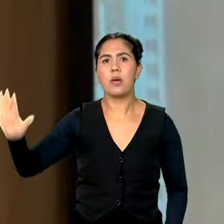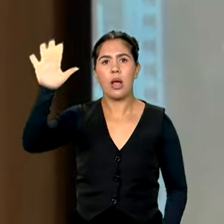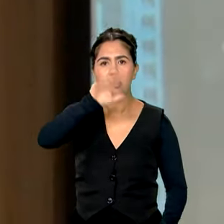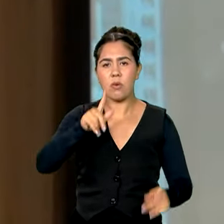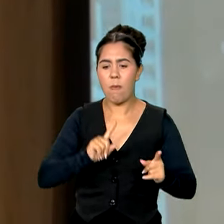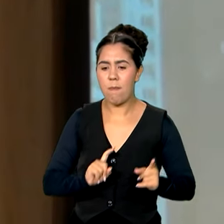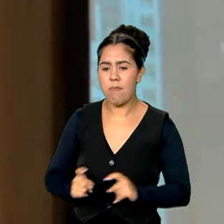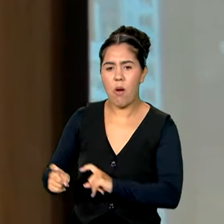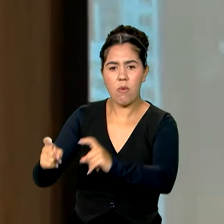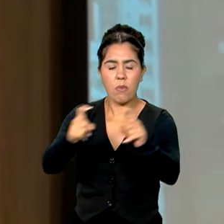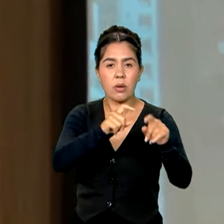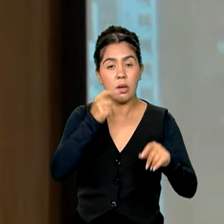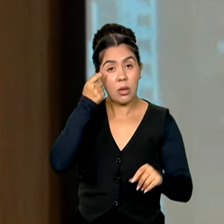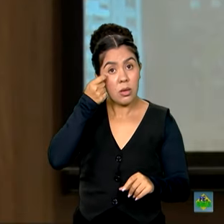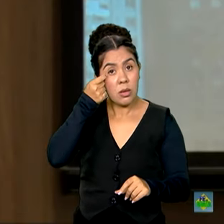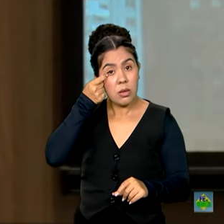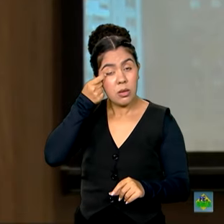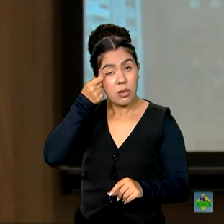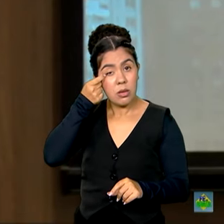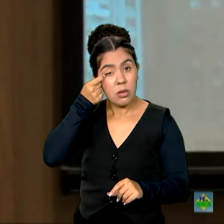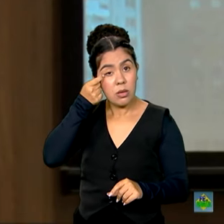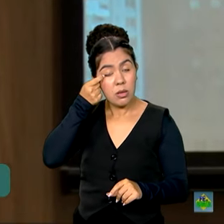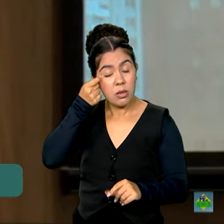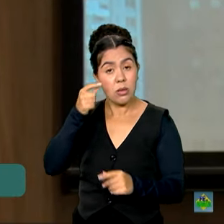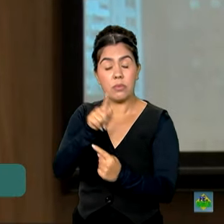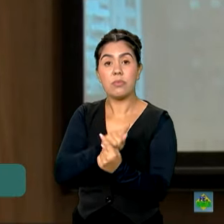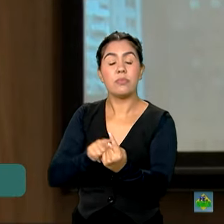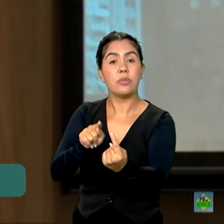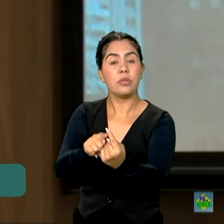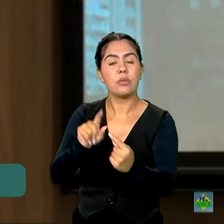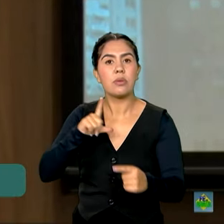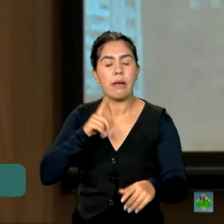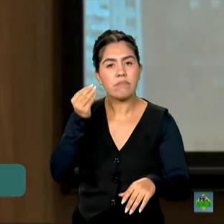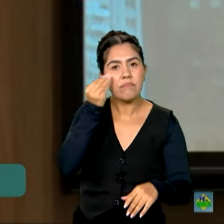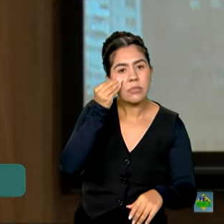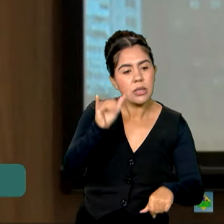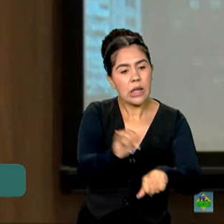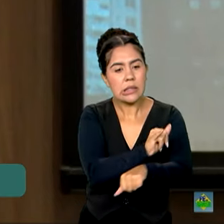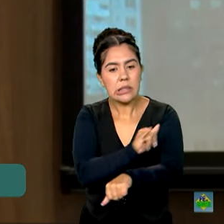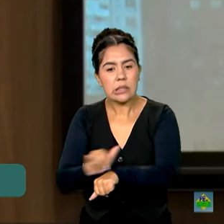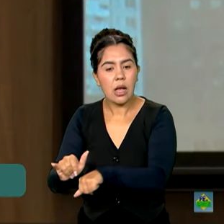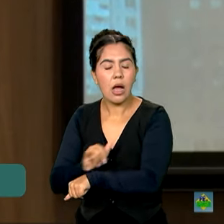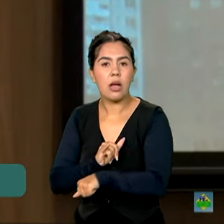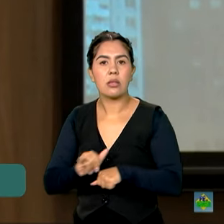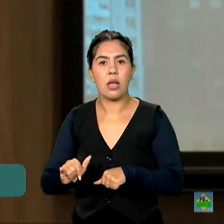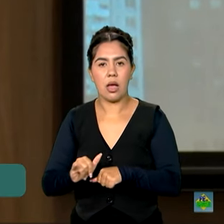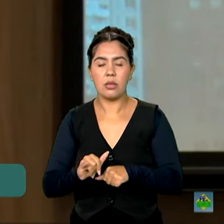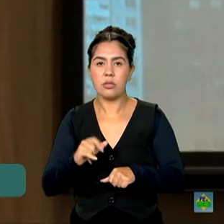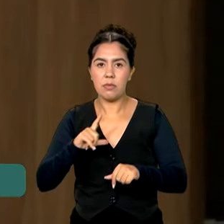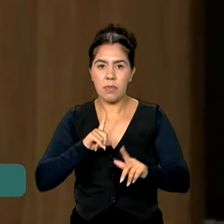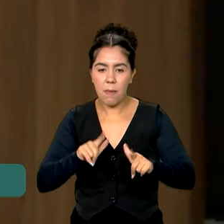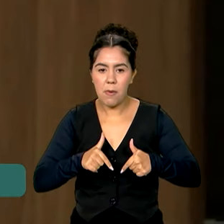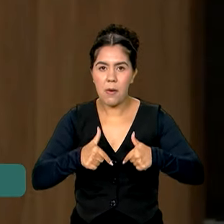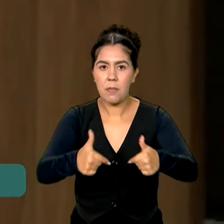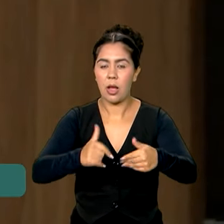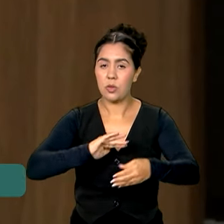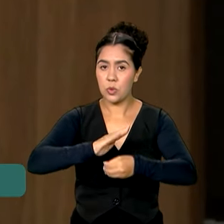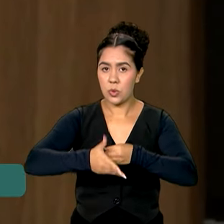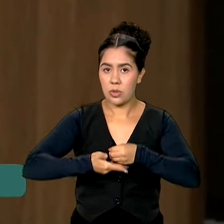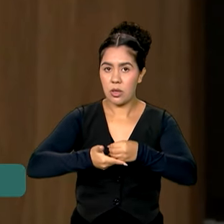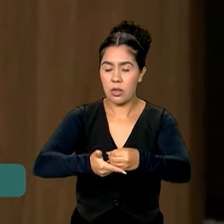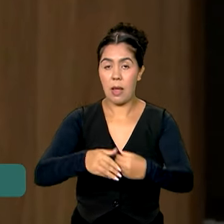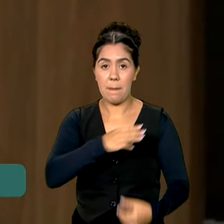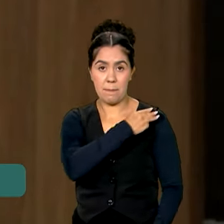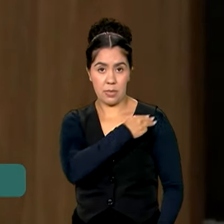e Emirados Árabes Unidos. A ideia é buscar saídas para ampliar o financiamento sustentável. Para a ministra do